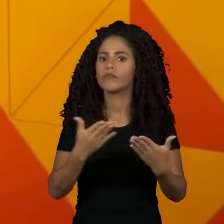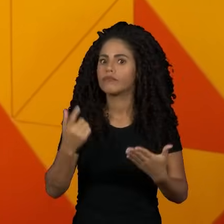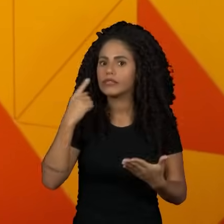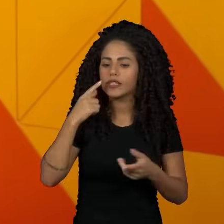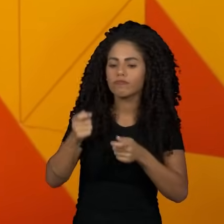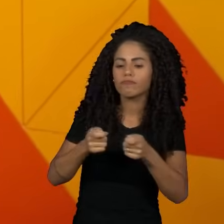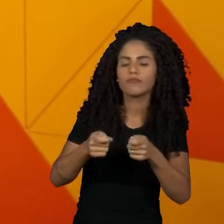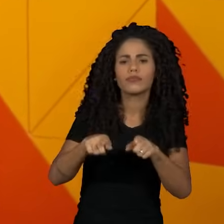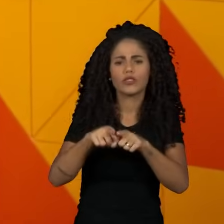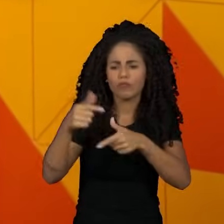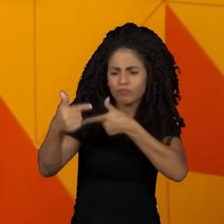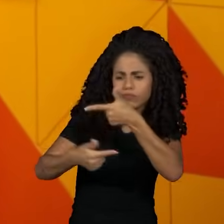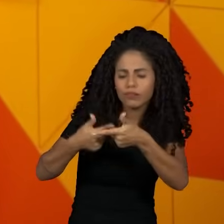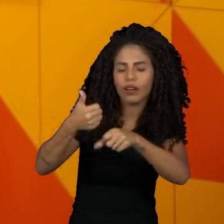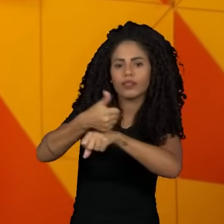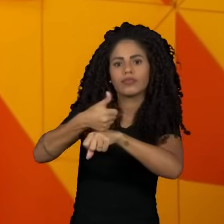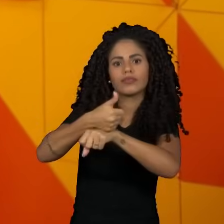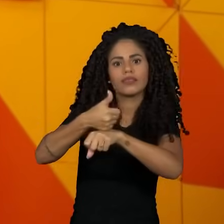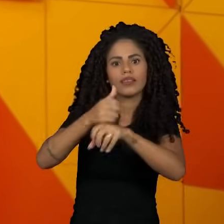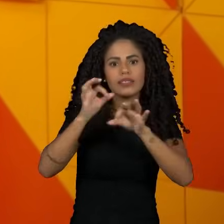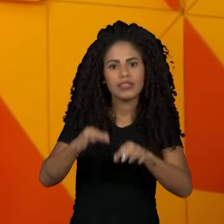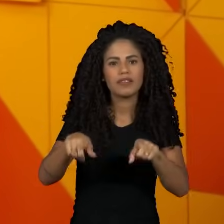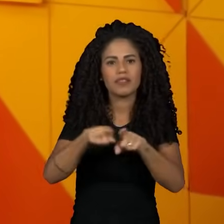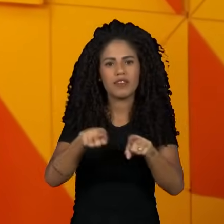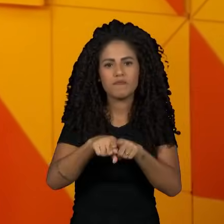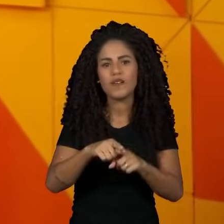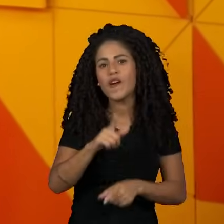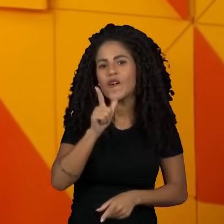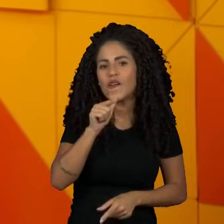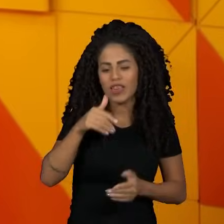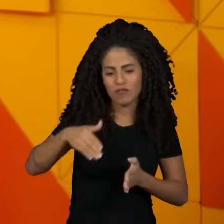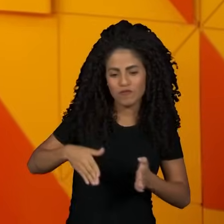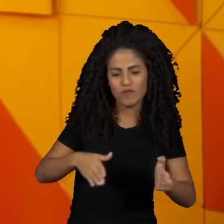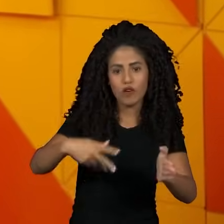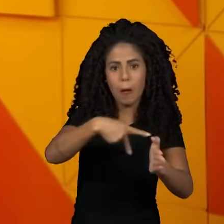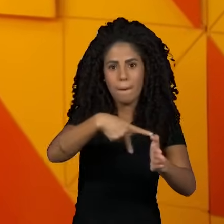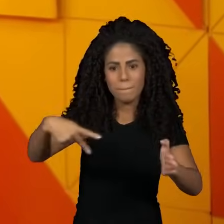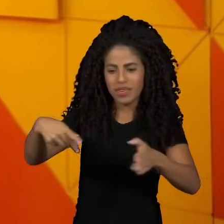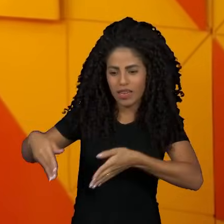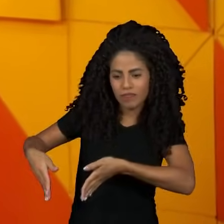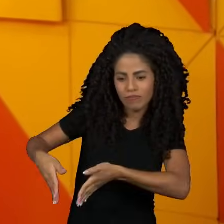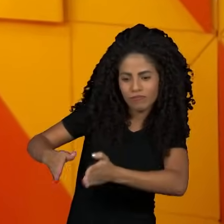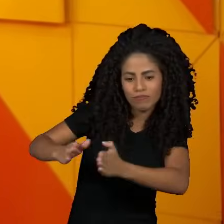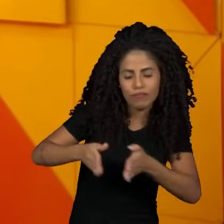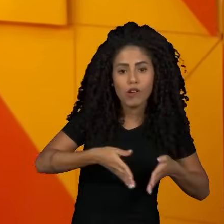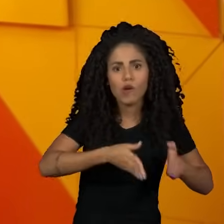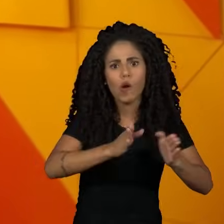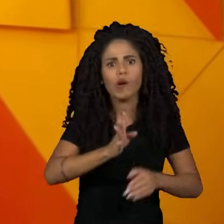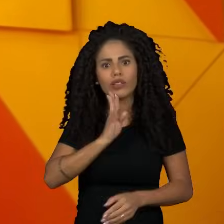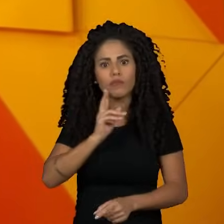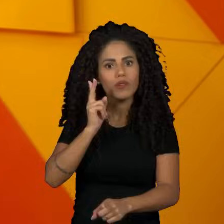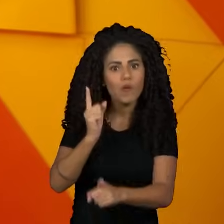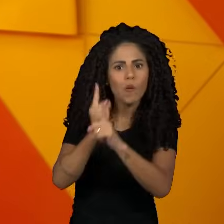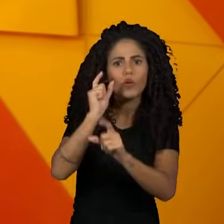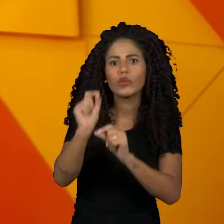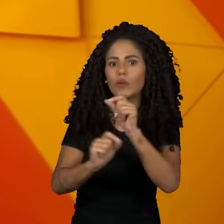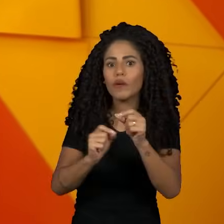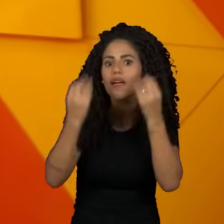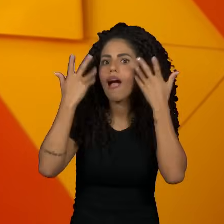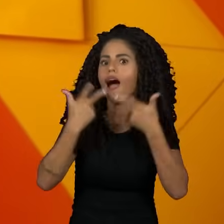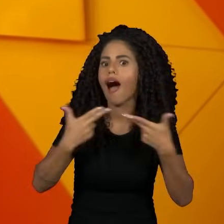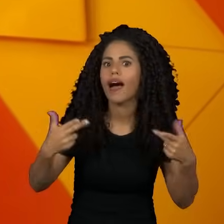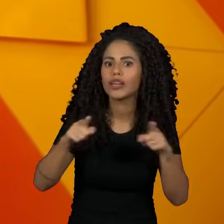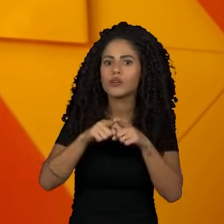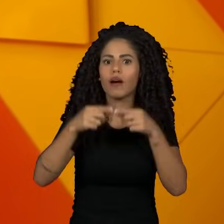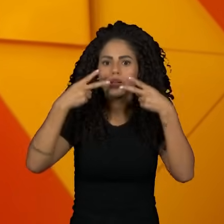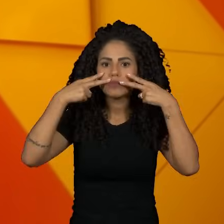e principalmente quem pedala pela Marginal Pinheiros está acostumado a encontrar animais. As capivaras já são velhas conhecidas do